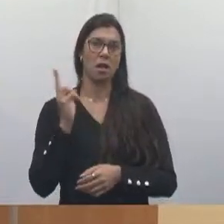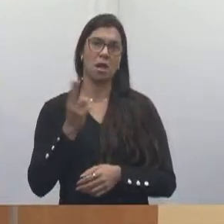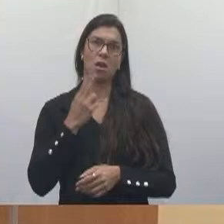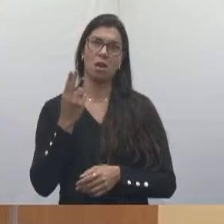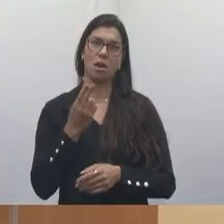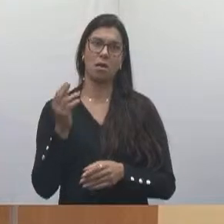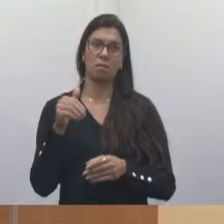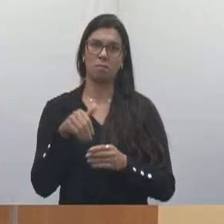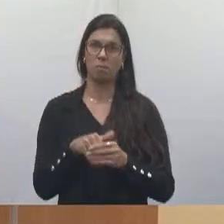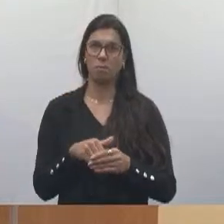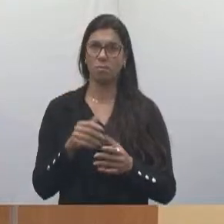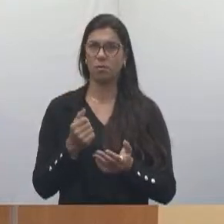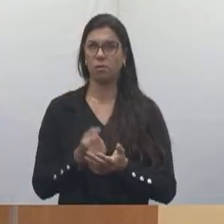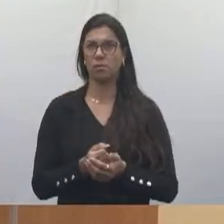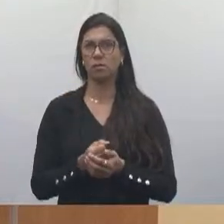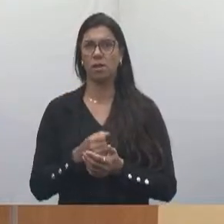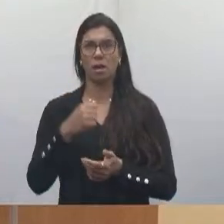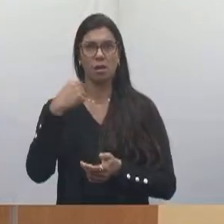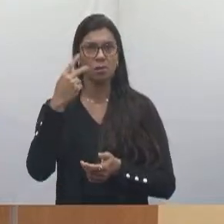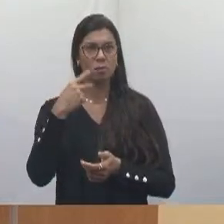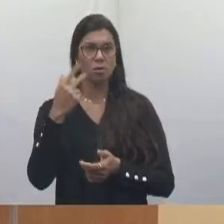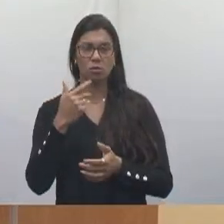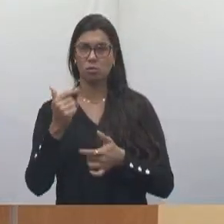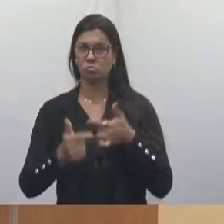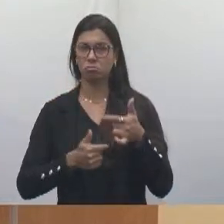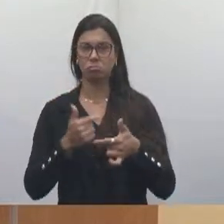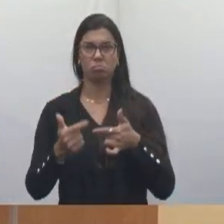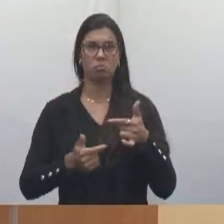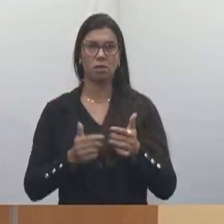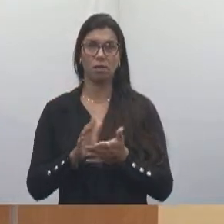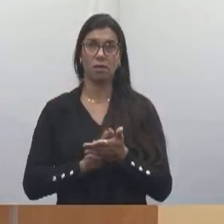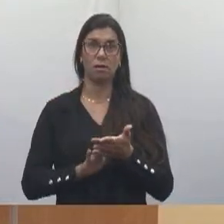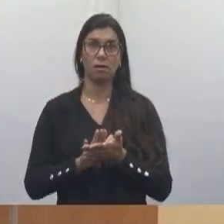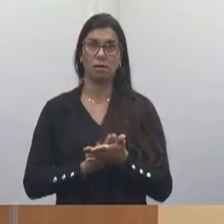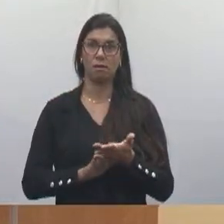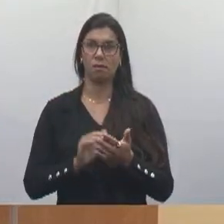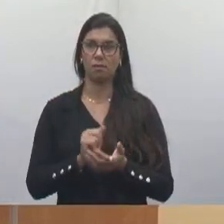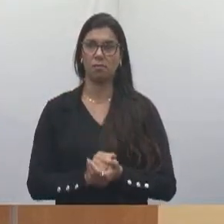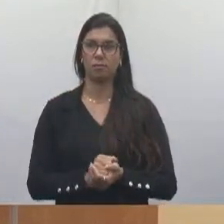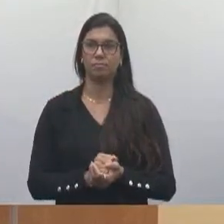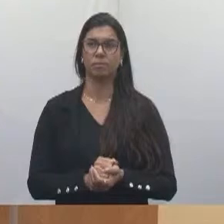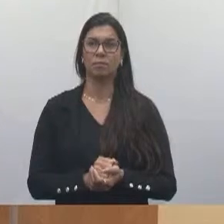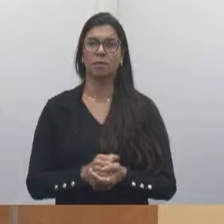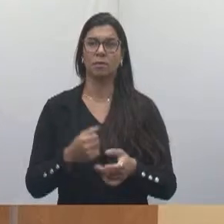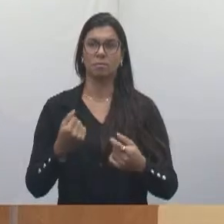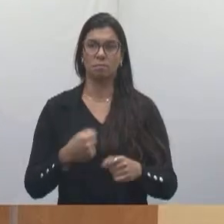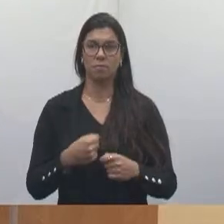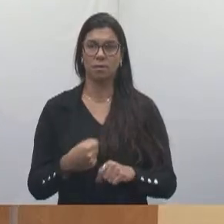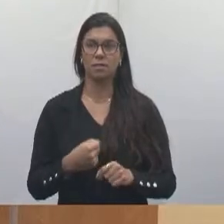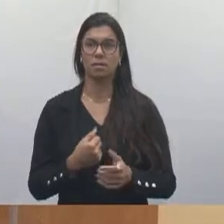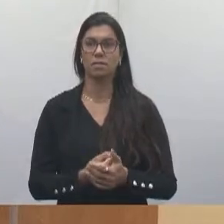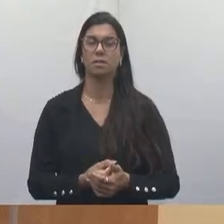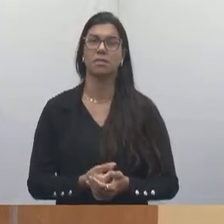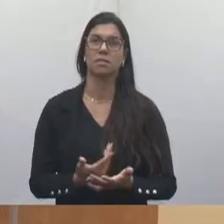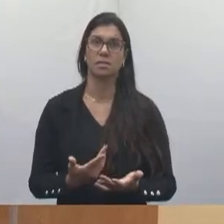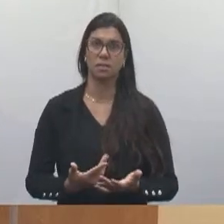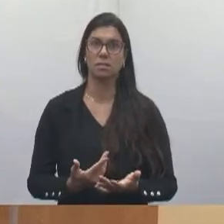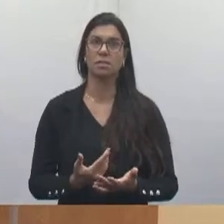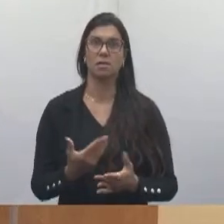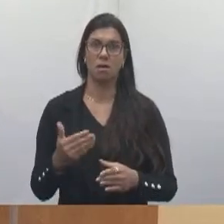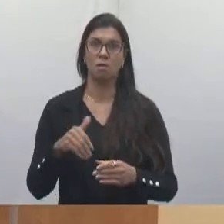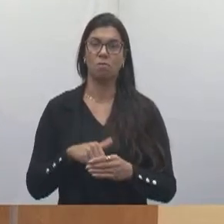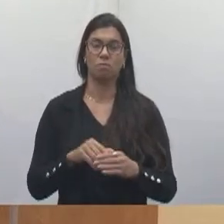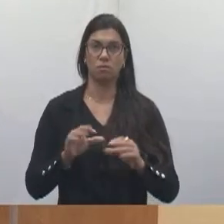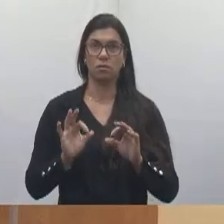em gente que não trabalha na cidade de Jacareí. É pagar 2 vezes